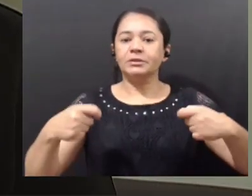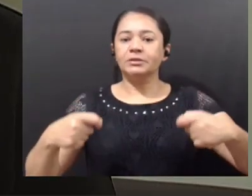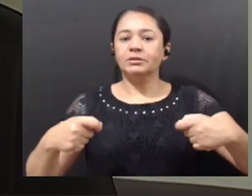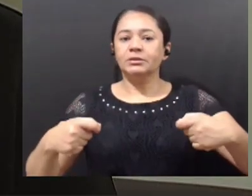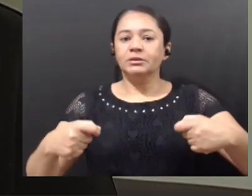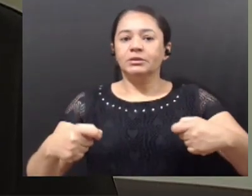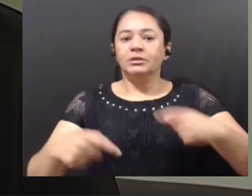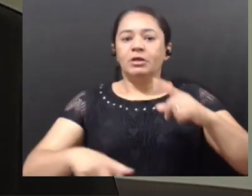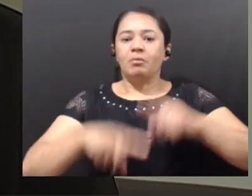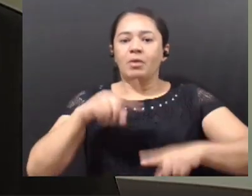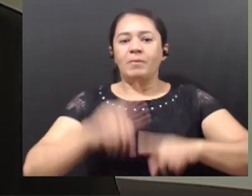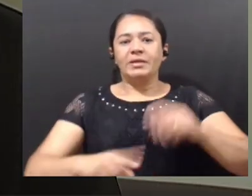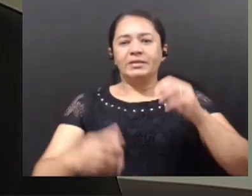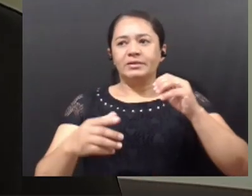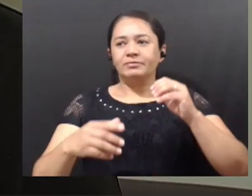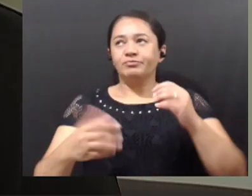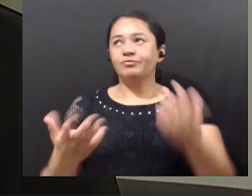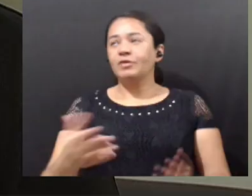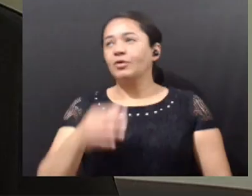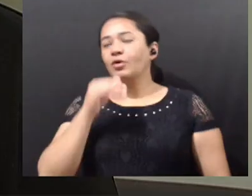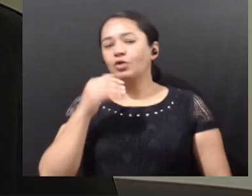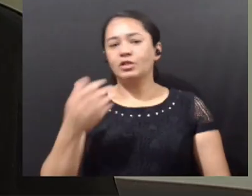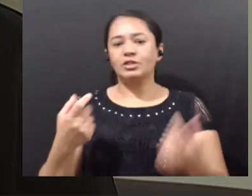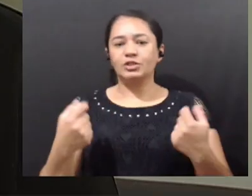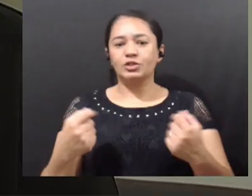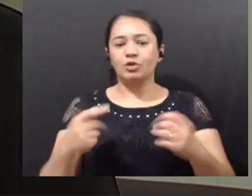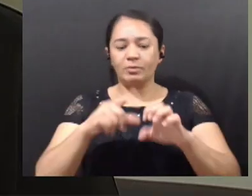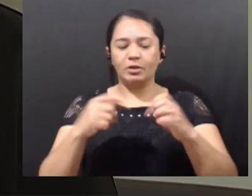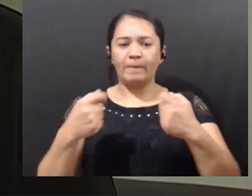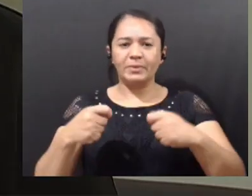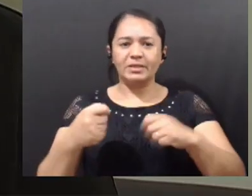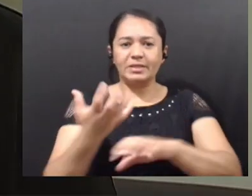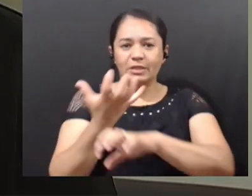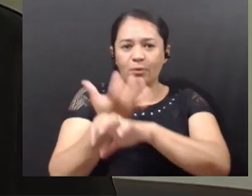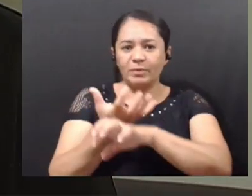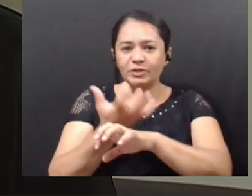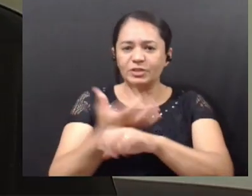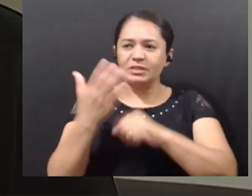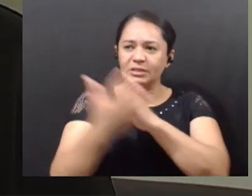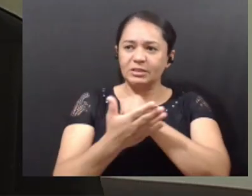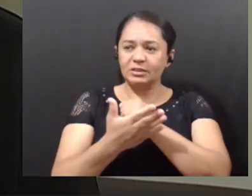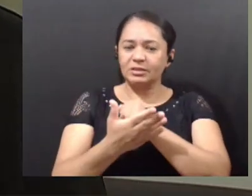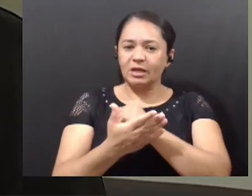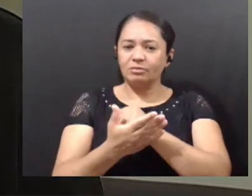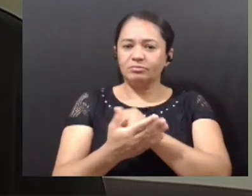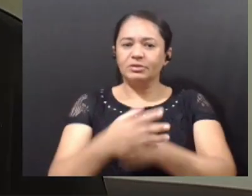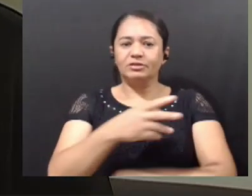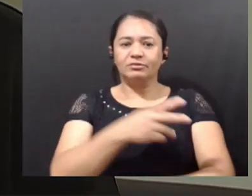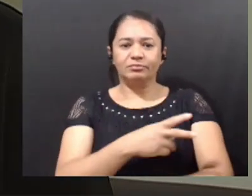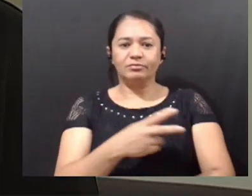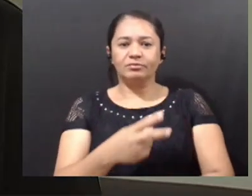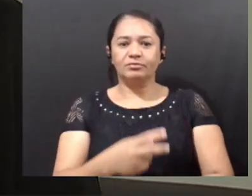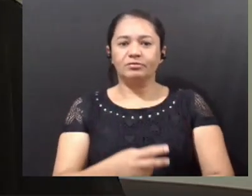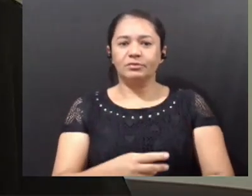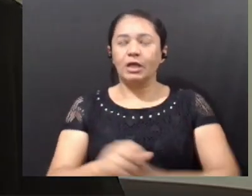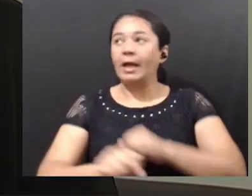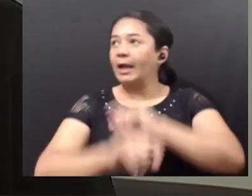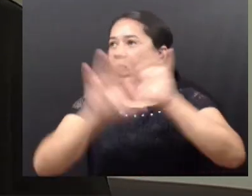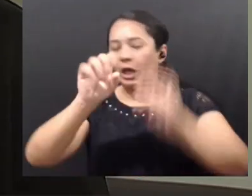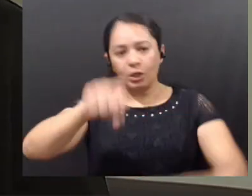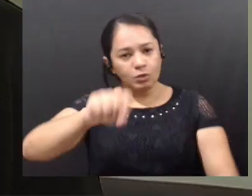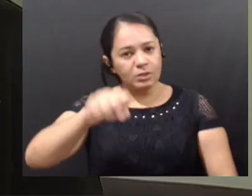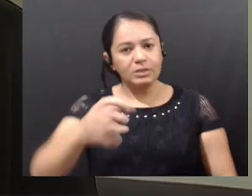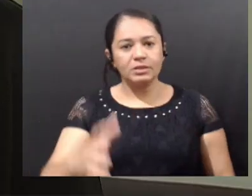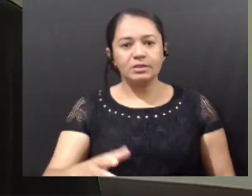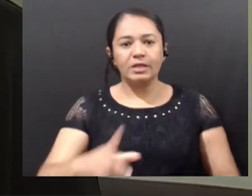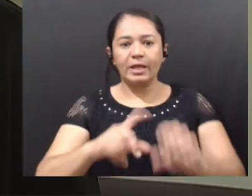quando a gente pensa na educação, em termos de educação em nível fundamental e em nível médio? Mas claro que sim. Empreender não é criar